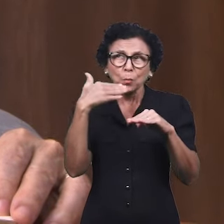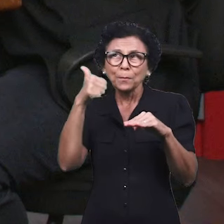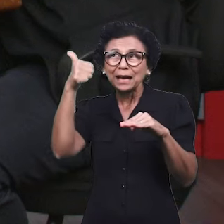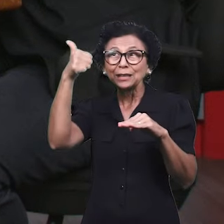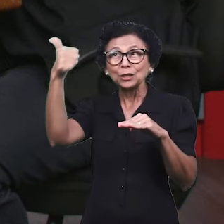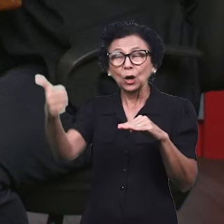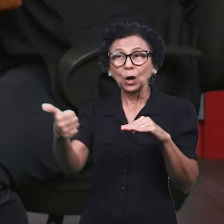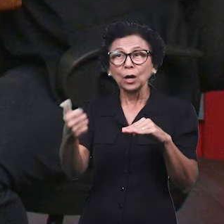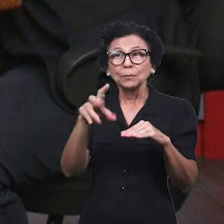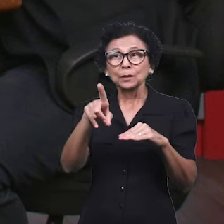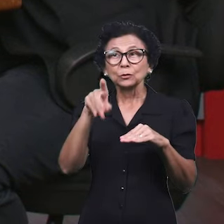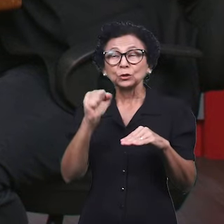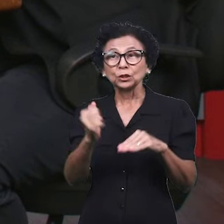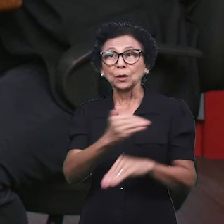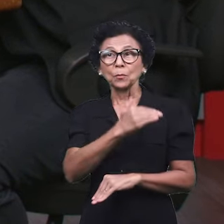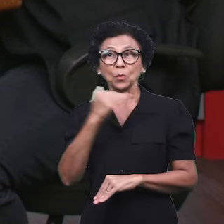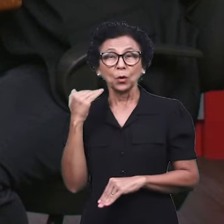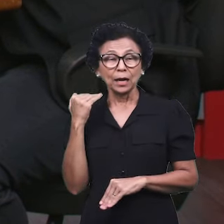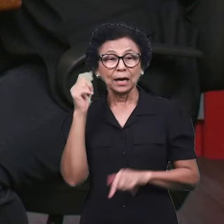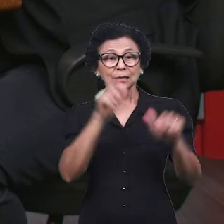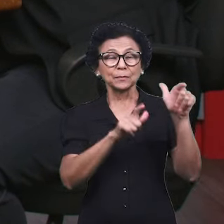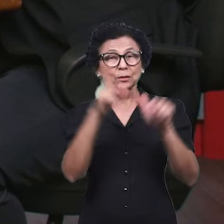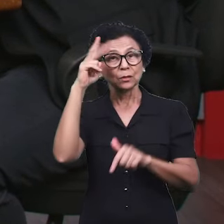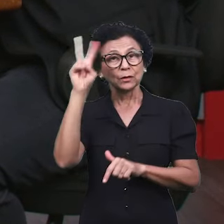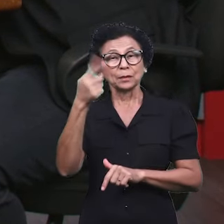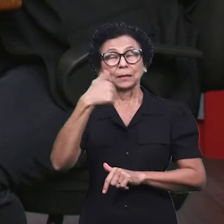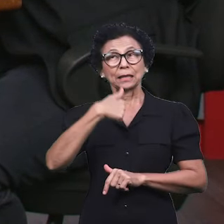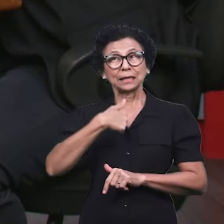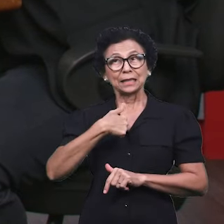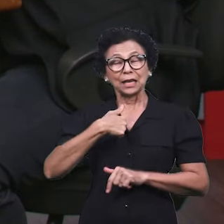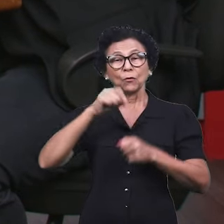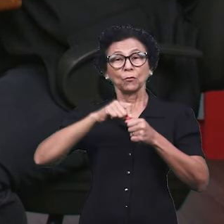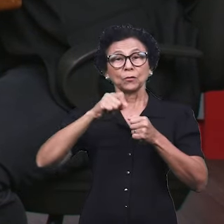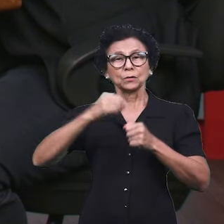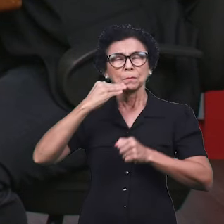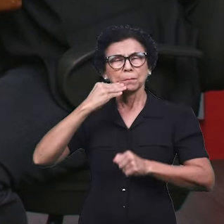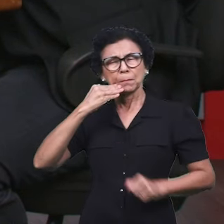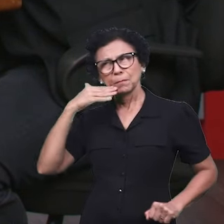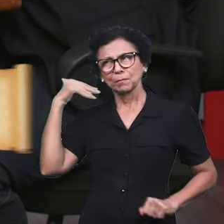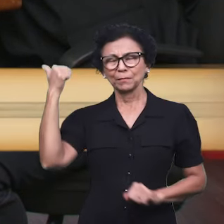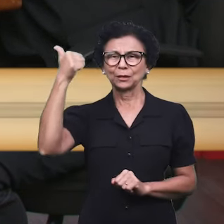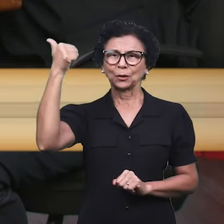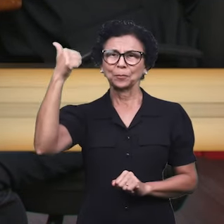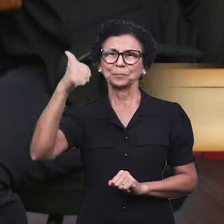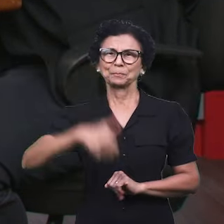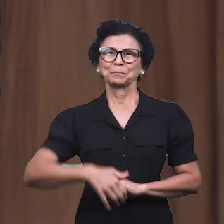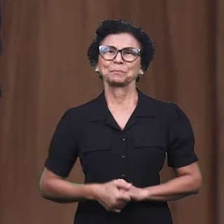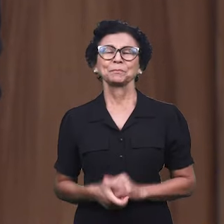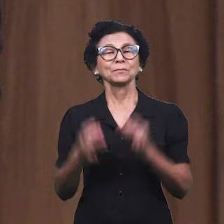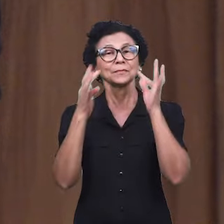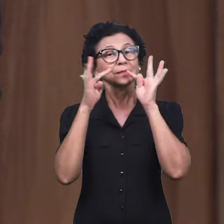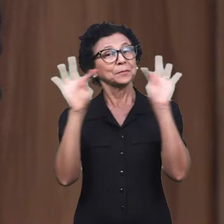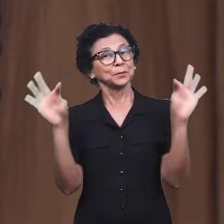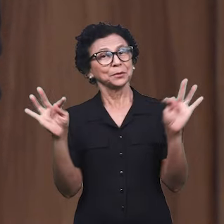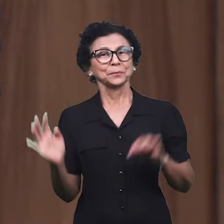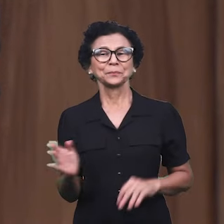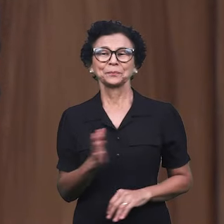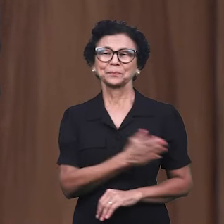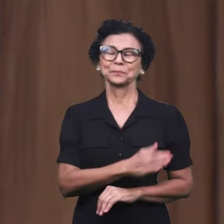Interessante, né? Bom, fica aqui uma referência da preocupação do Senhor com o